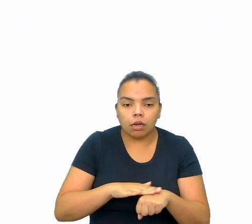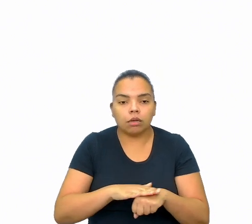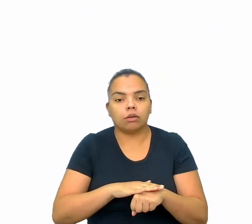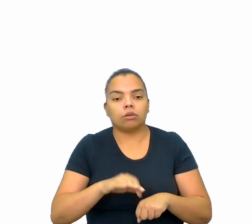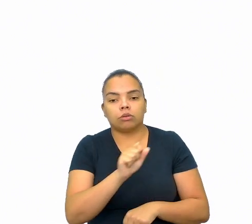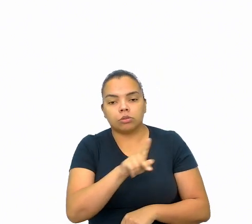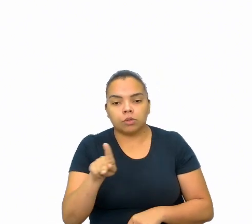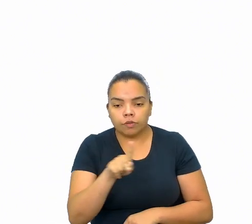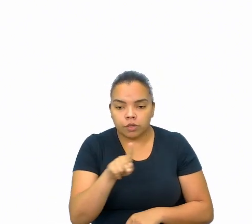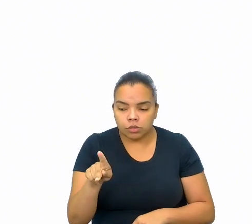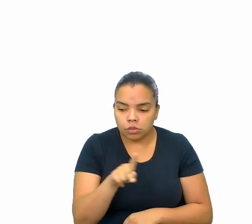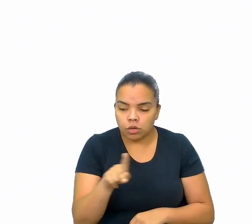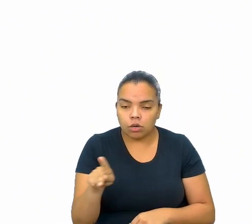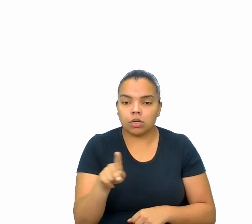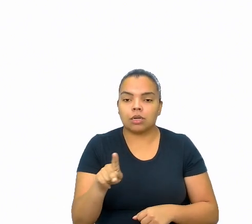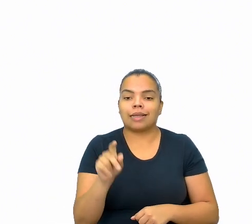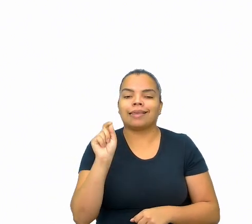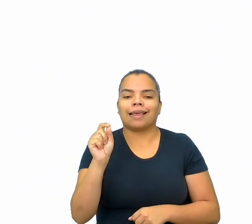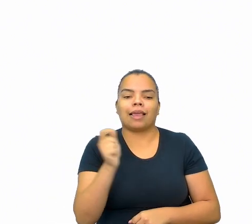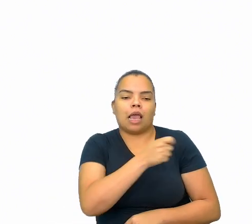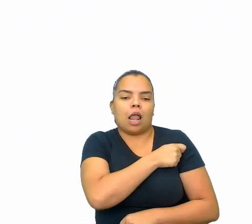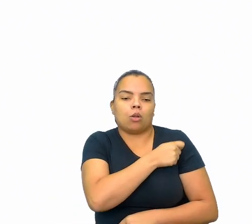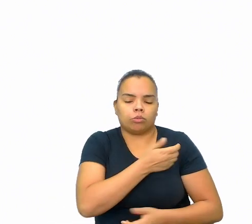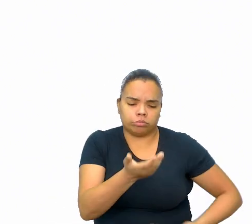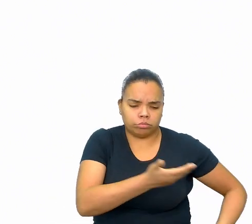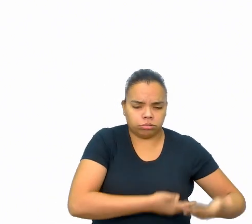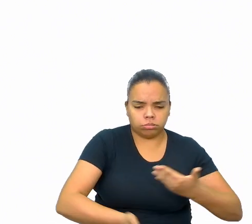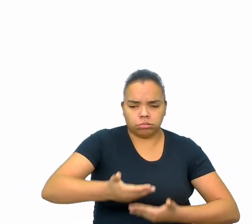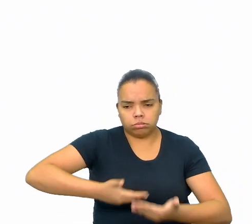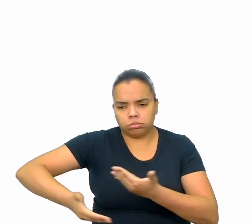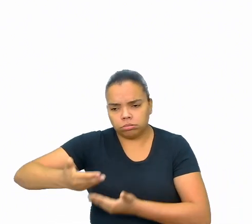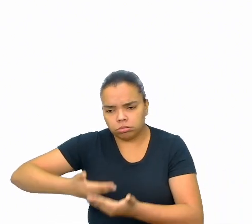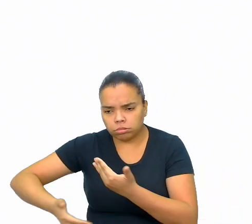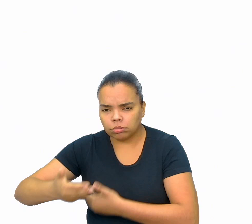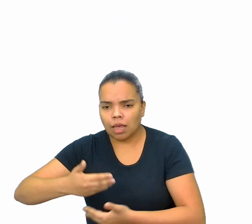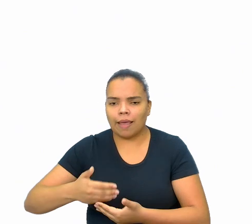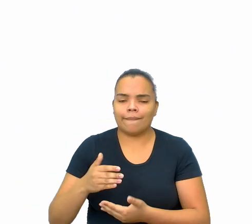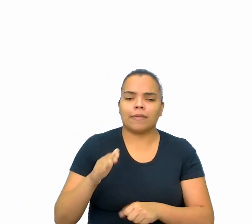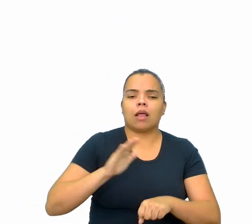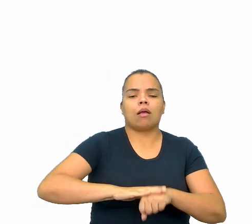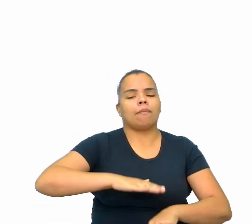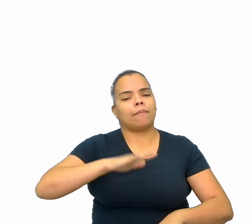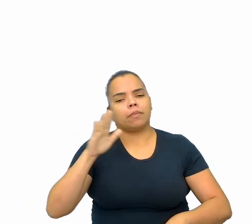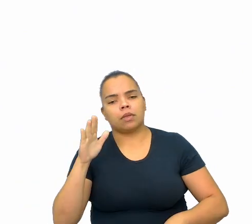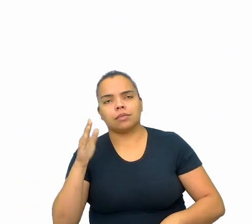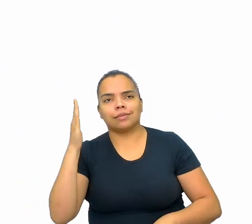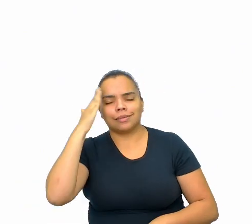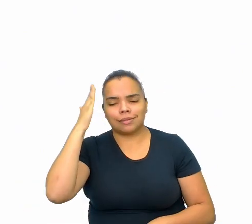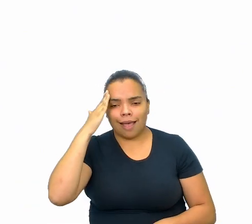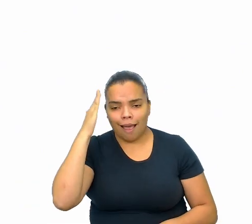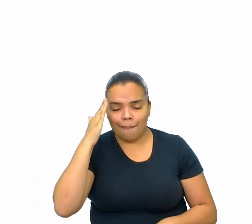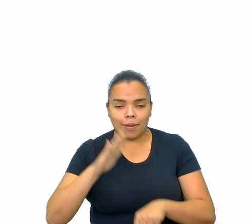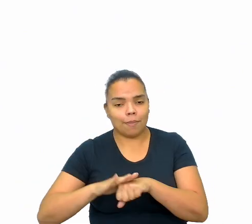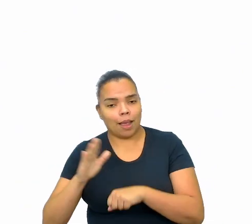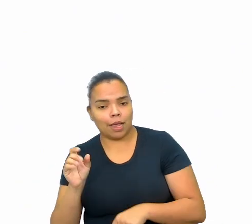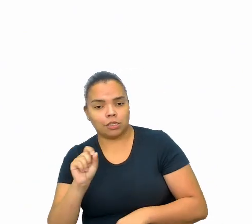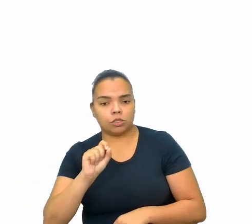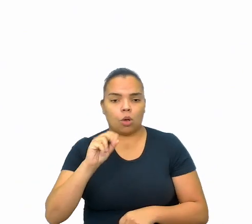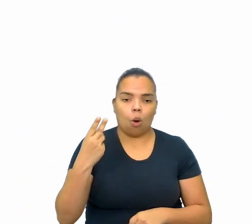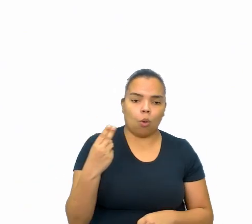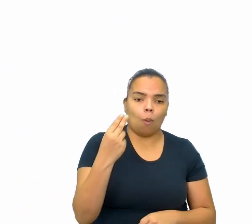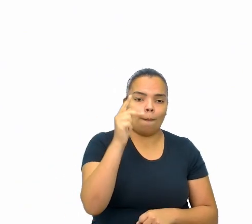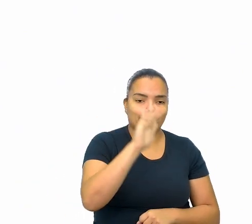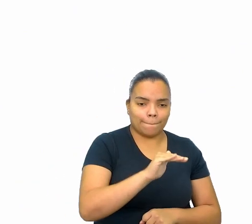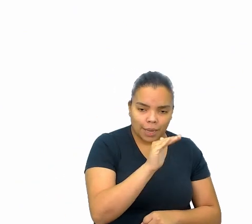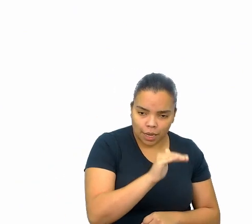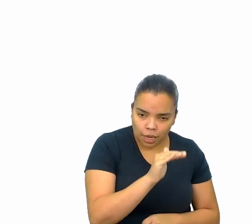de transição, quais são os níveis, como você pode auxiliar as crianças para